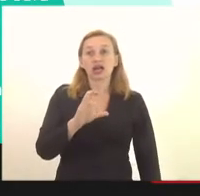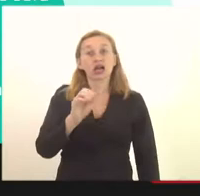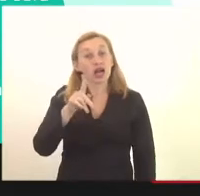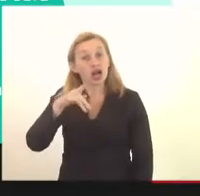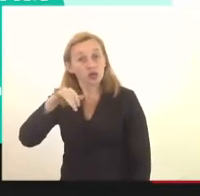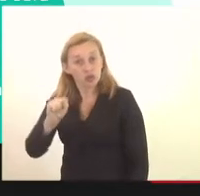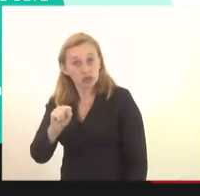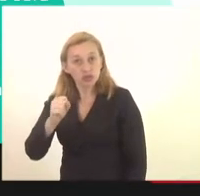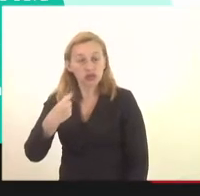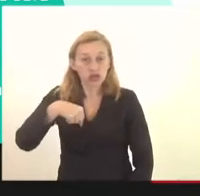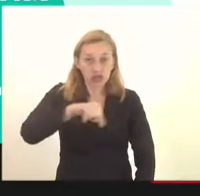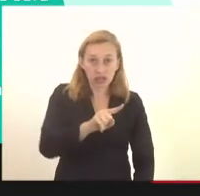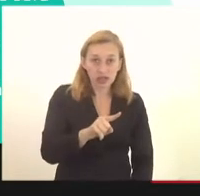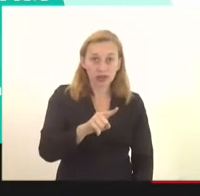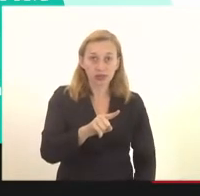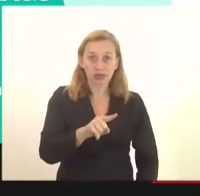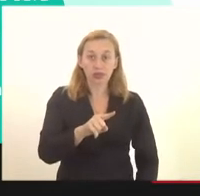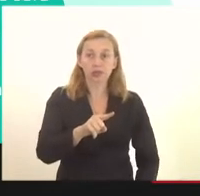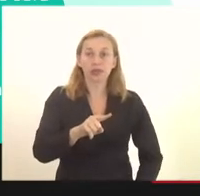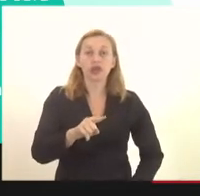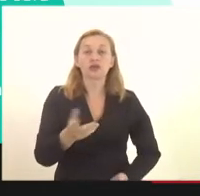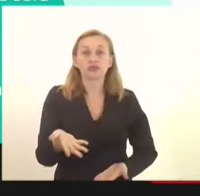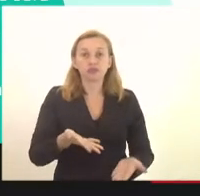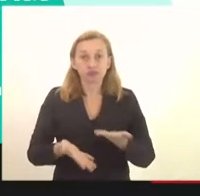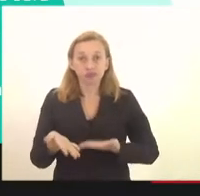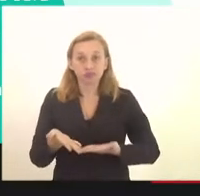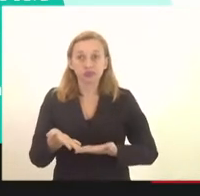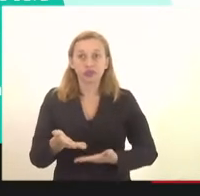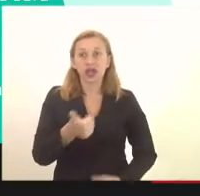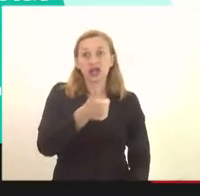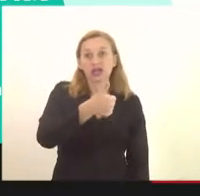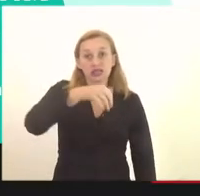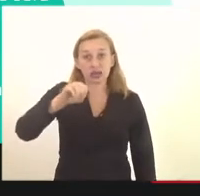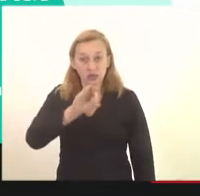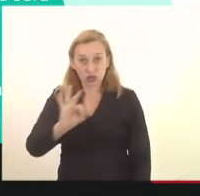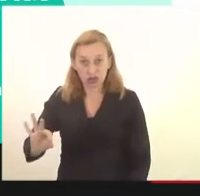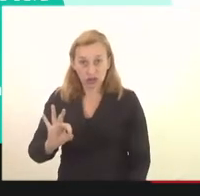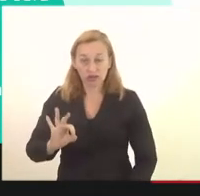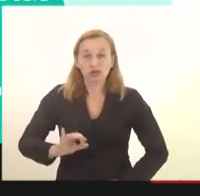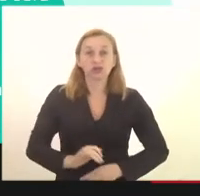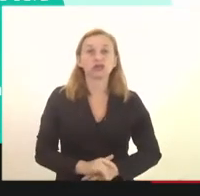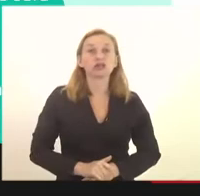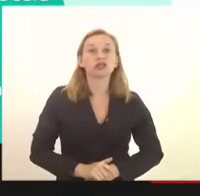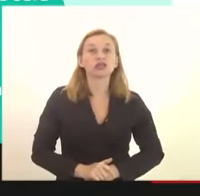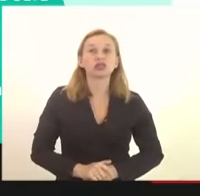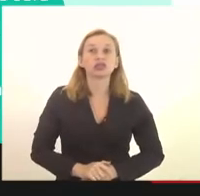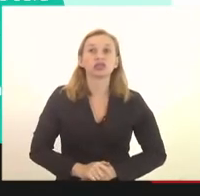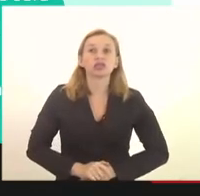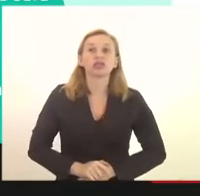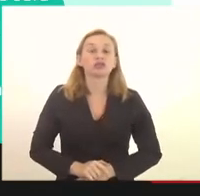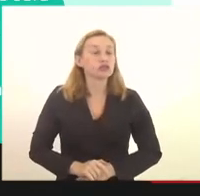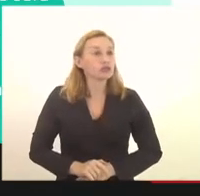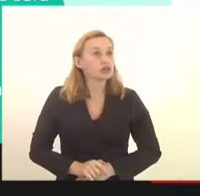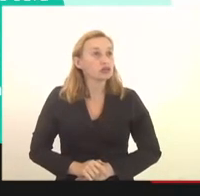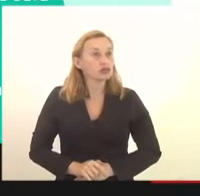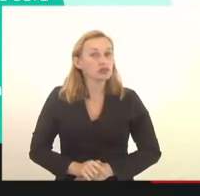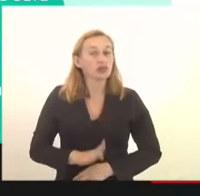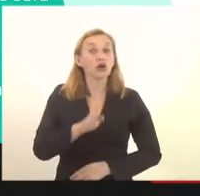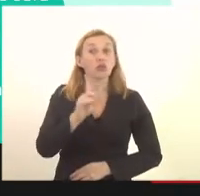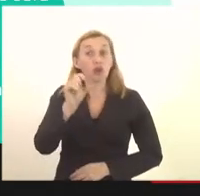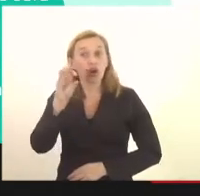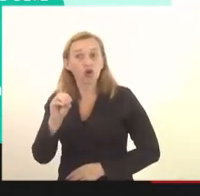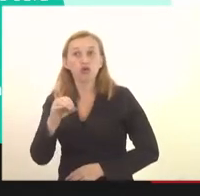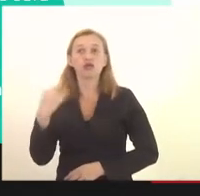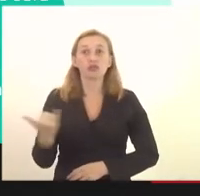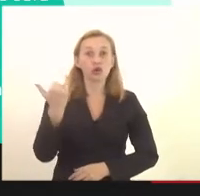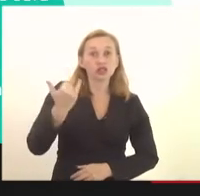esse movimento aí de comprar e concessões a 100%. E nós somos não operadores num bloco muito importante,